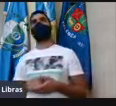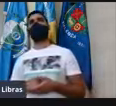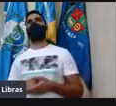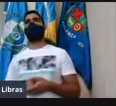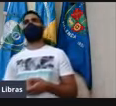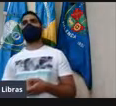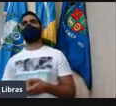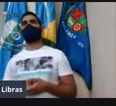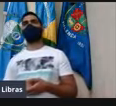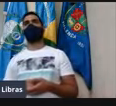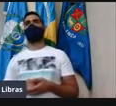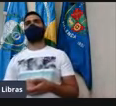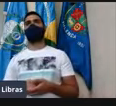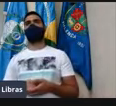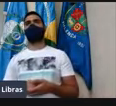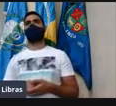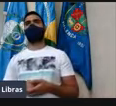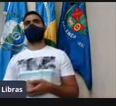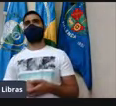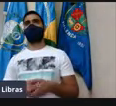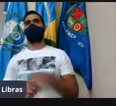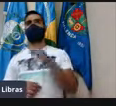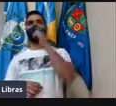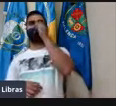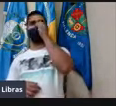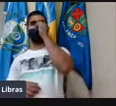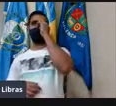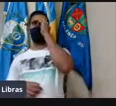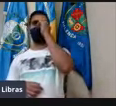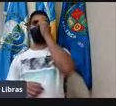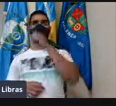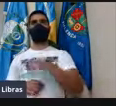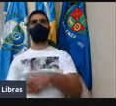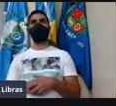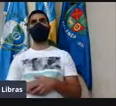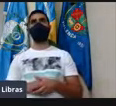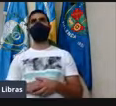Queria aqui, professor, a gente vai ficando para trás, as pessoas já vão falando, mas eu acho